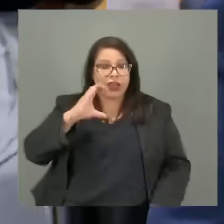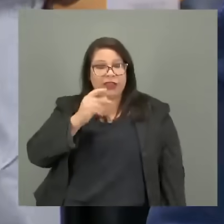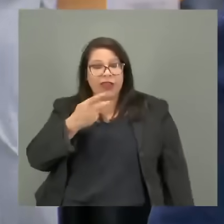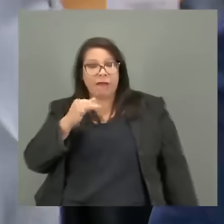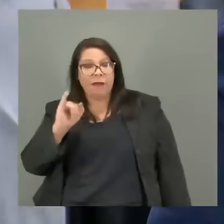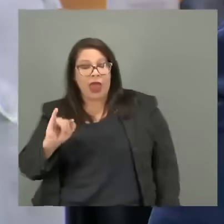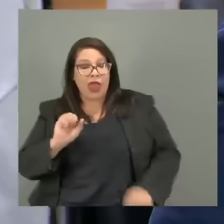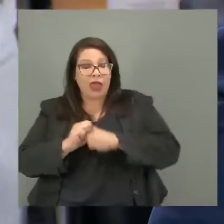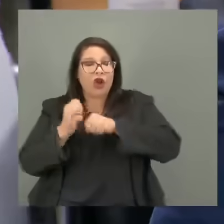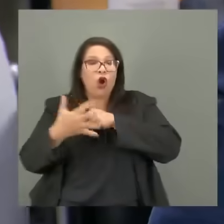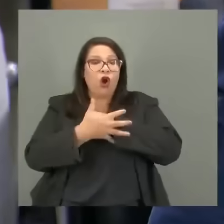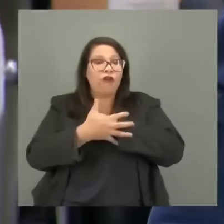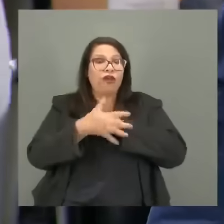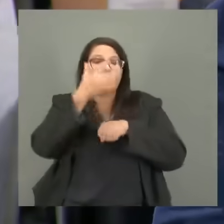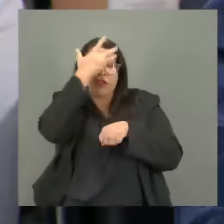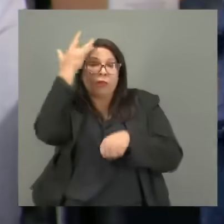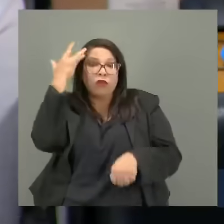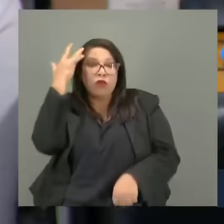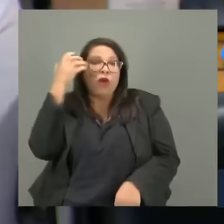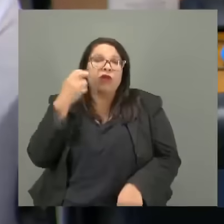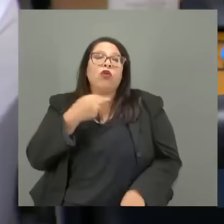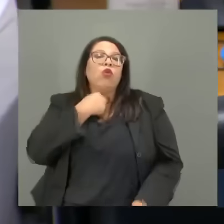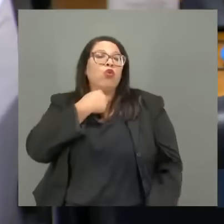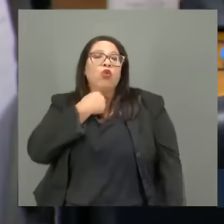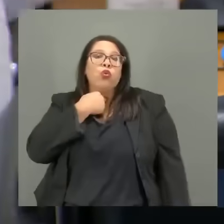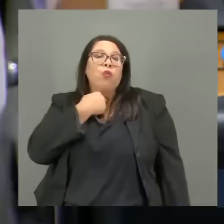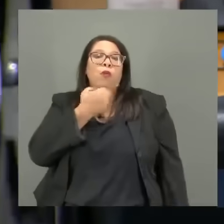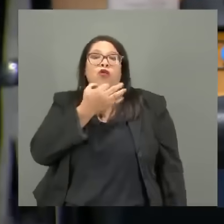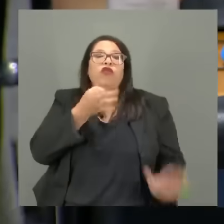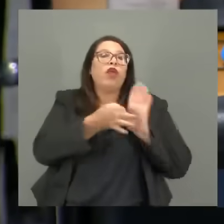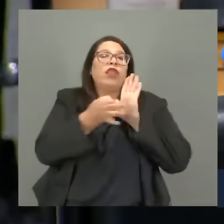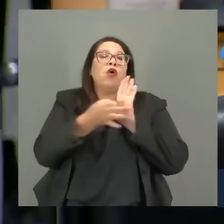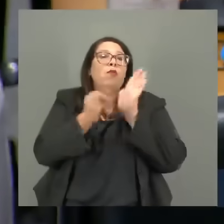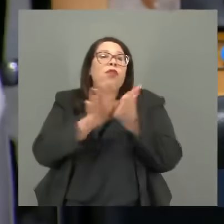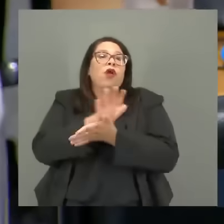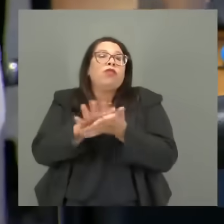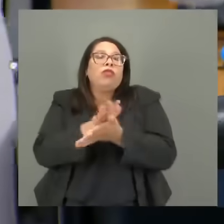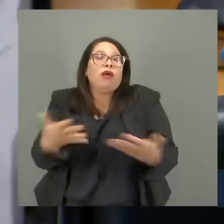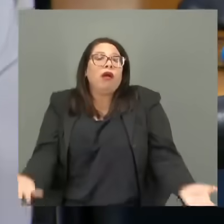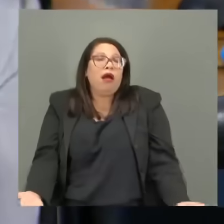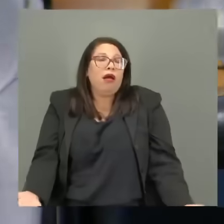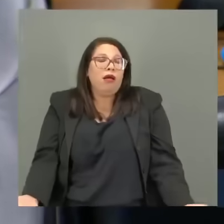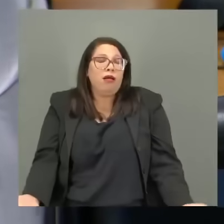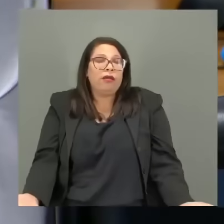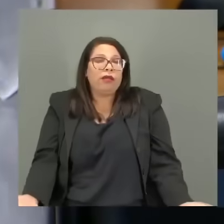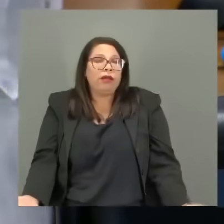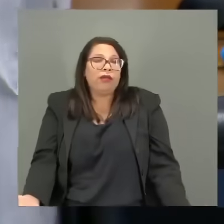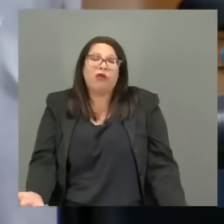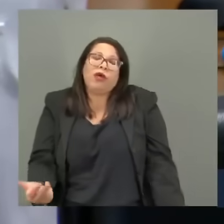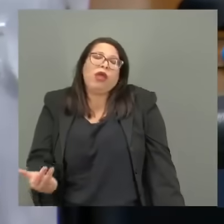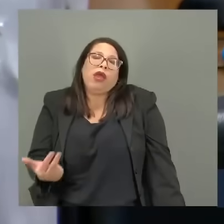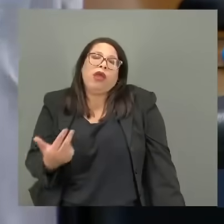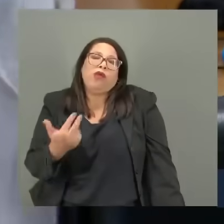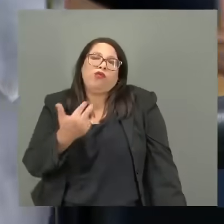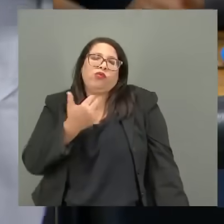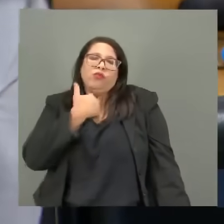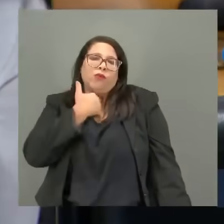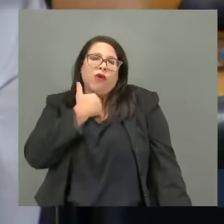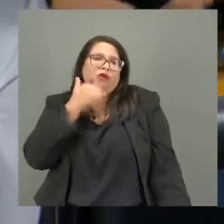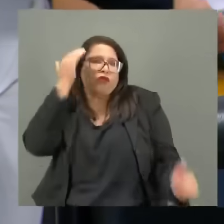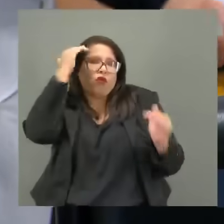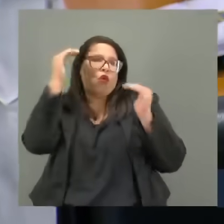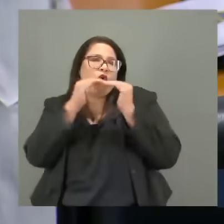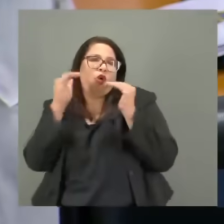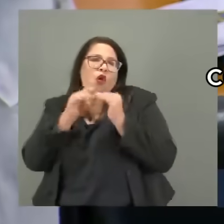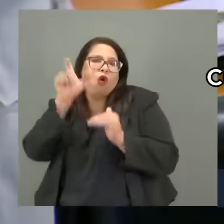elas não puderam se manifestar. Então, eu não posso compactuar, com todo o respeito ao meu colega,